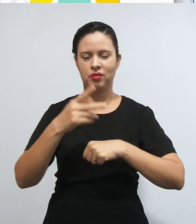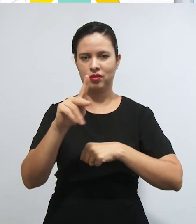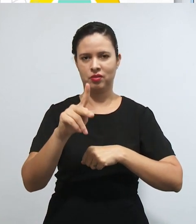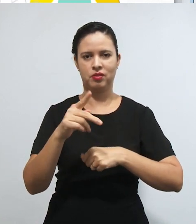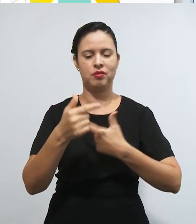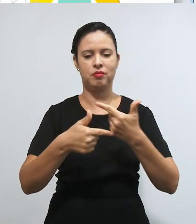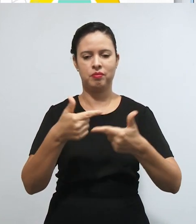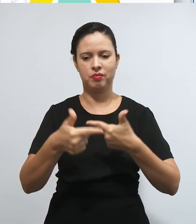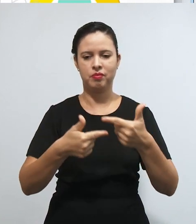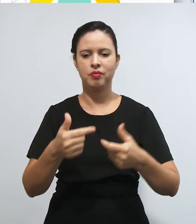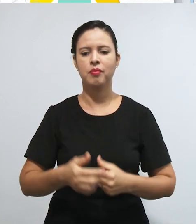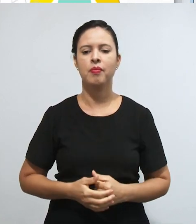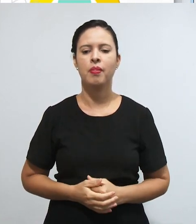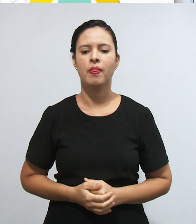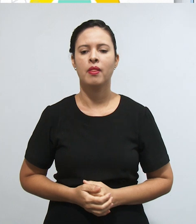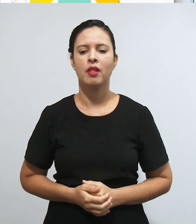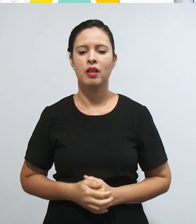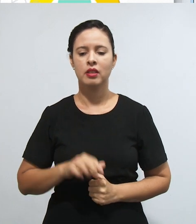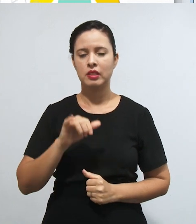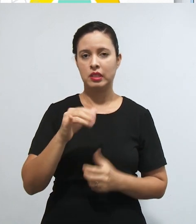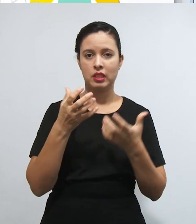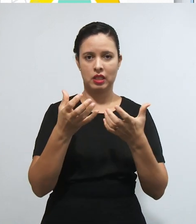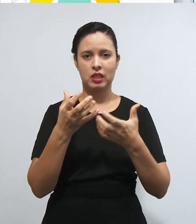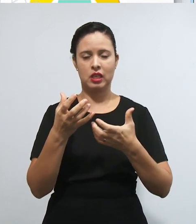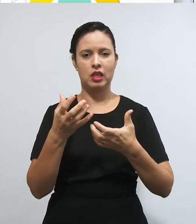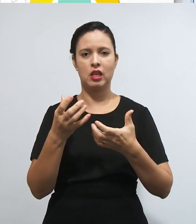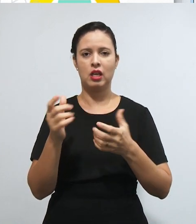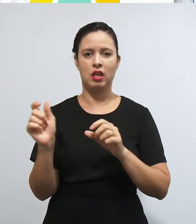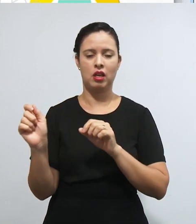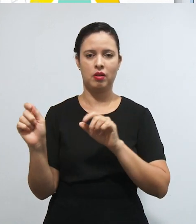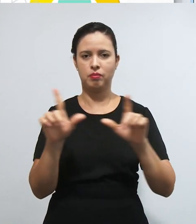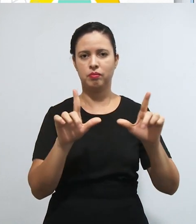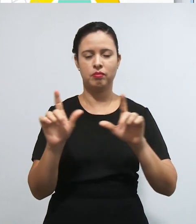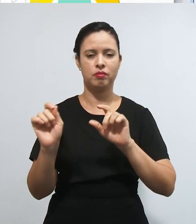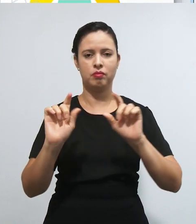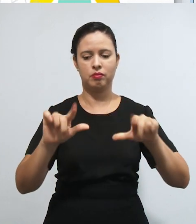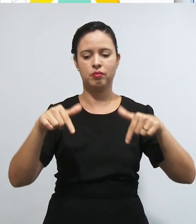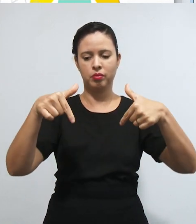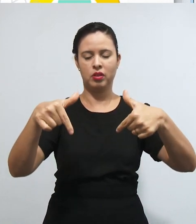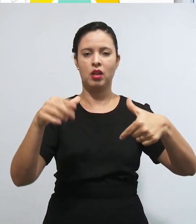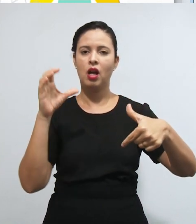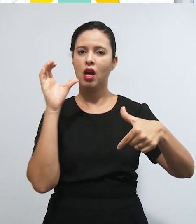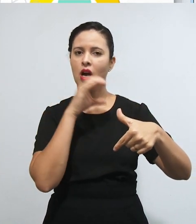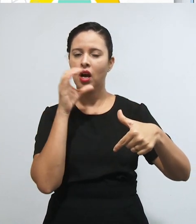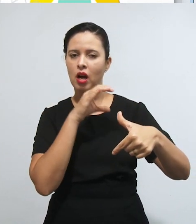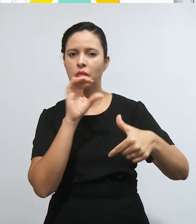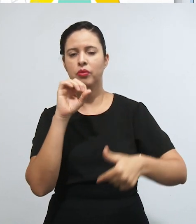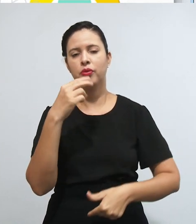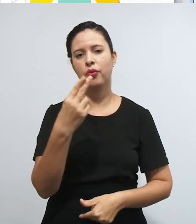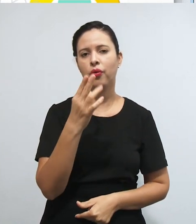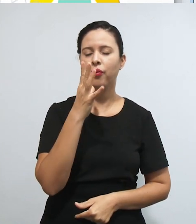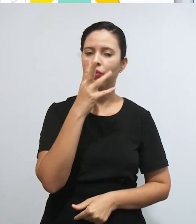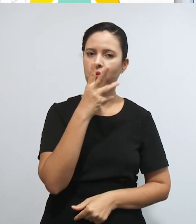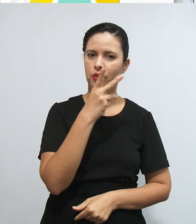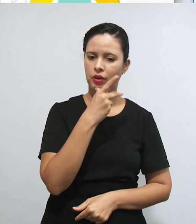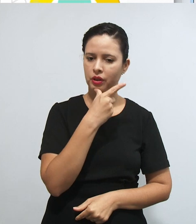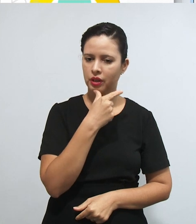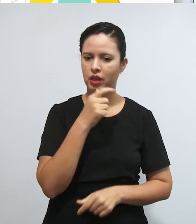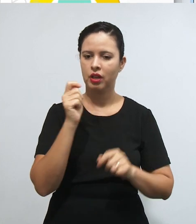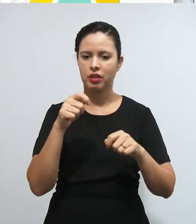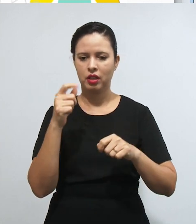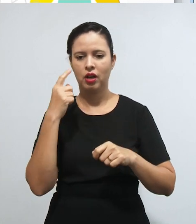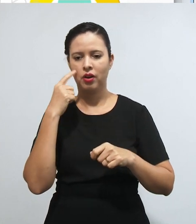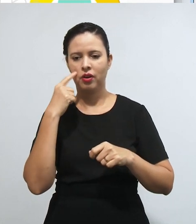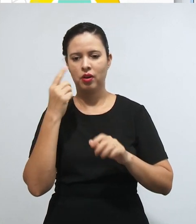tá? Se você quiser aumentar o tempo de duração ou diminuir o tempo de duração também, você vem aqui, né? Vamos supor que